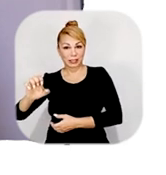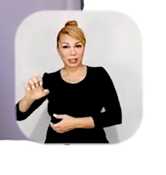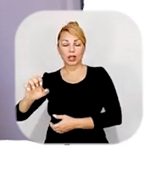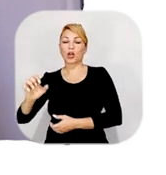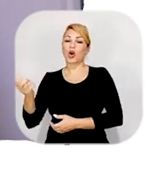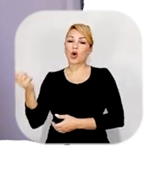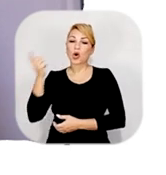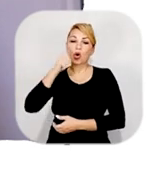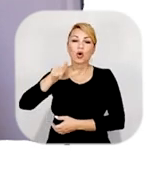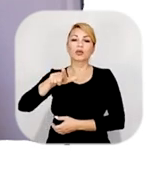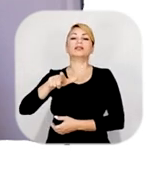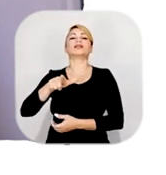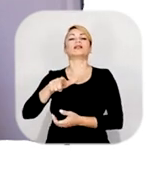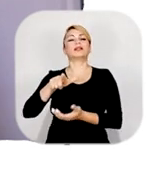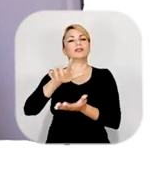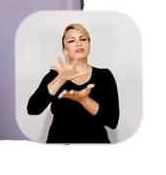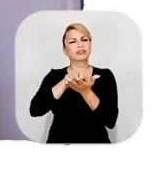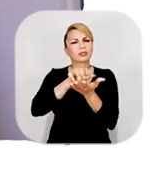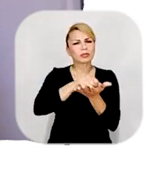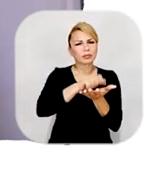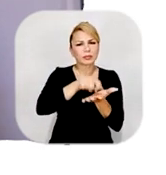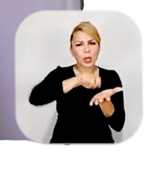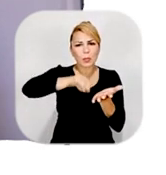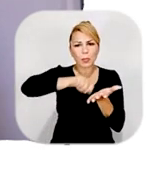publicar também.